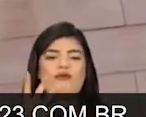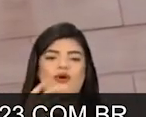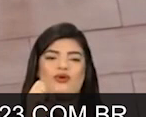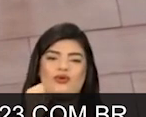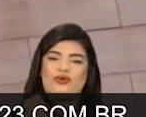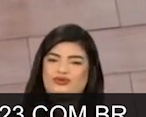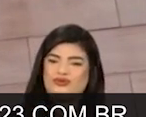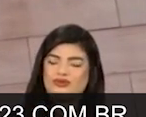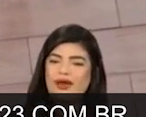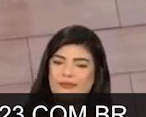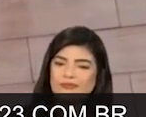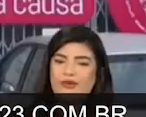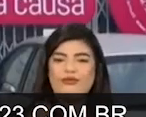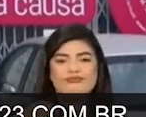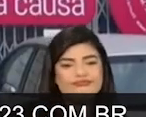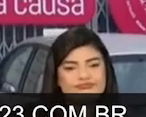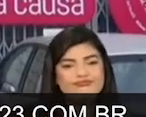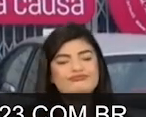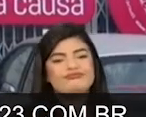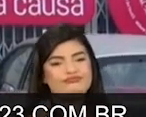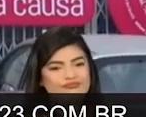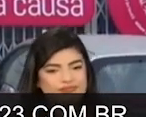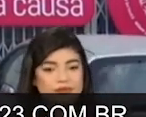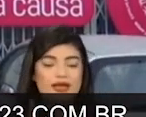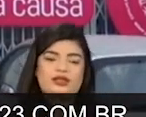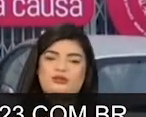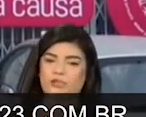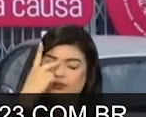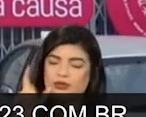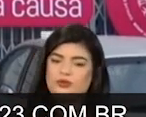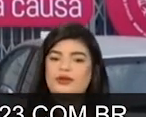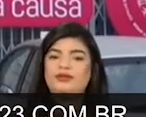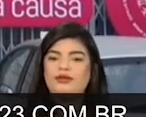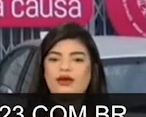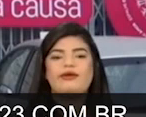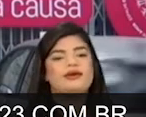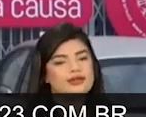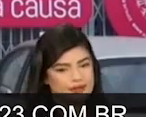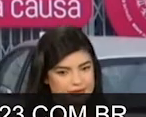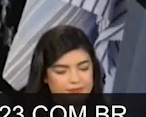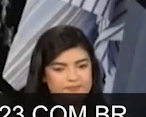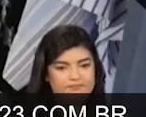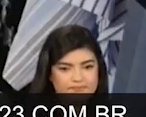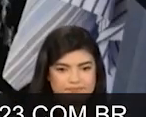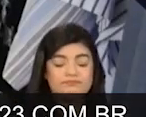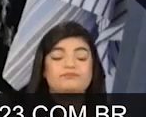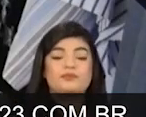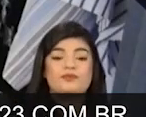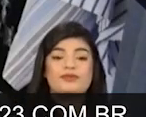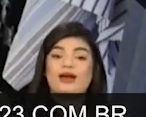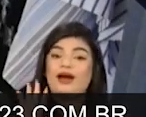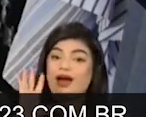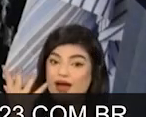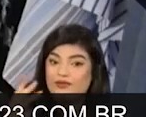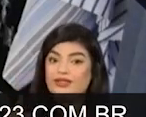oferecendo apoio, orientação e atendimento ao doente com câncer de Rio Claro e das cidades vizinhas. Além das árvores,